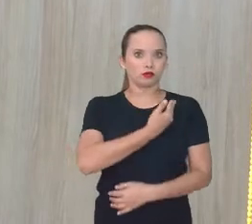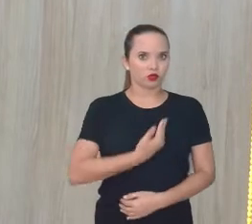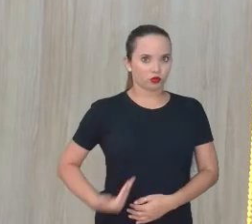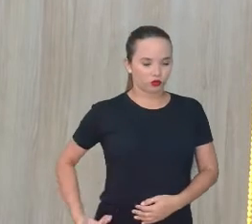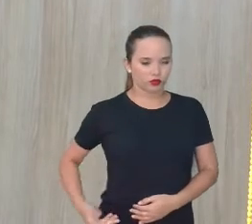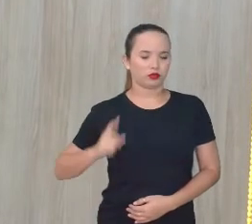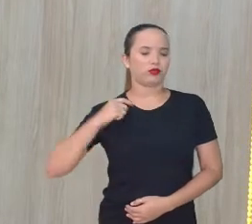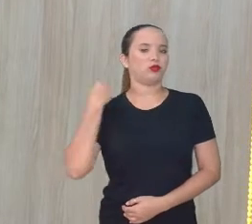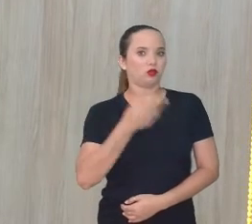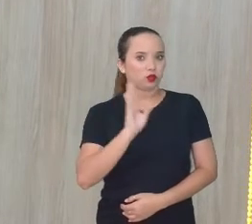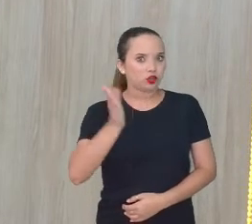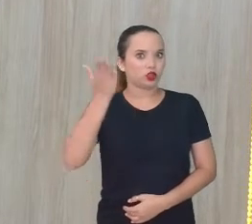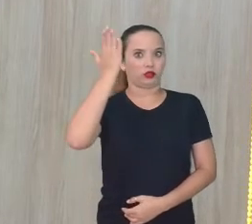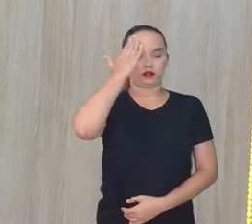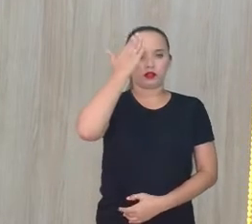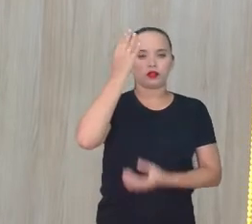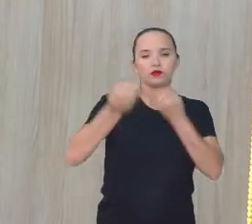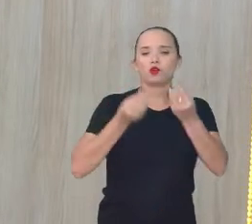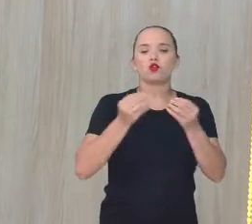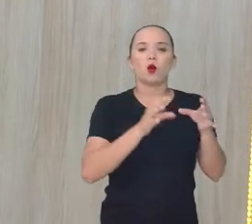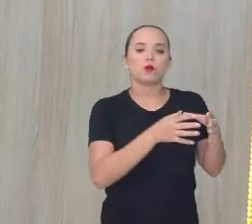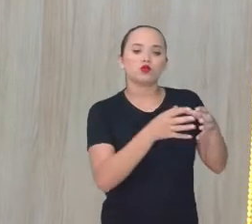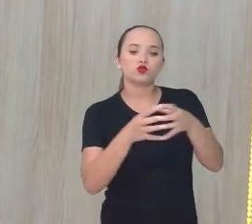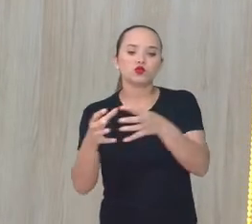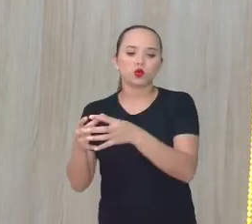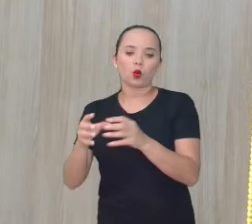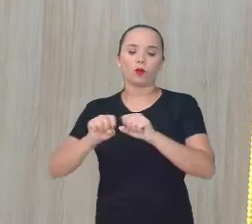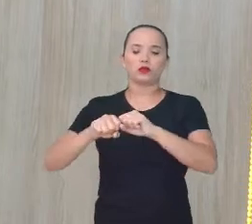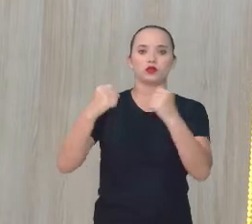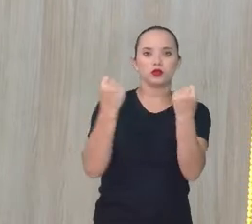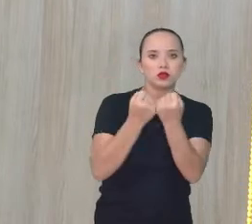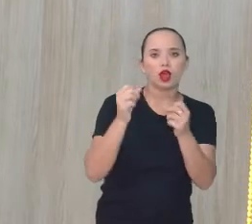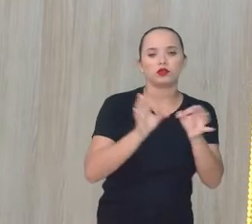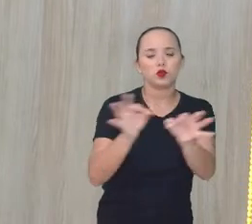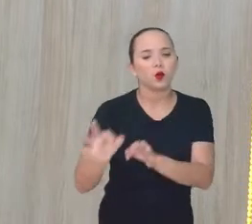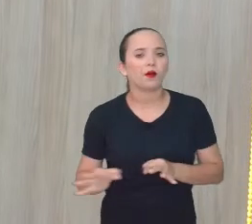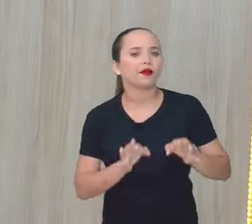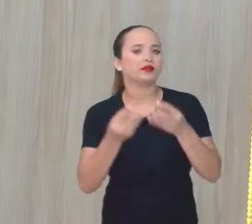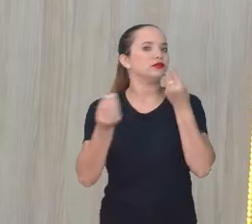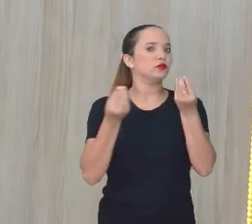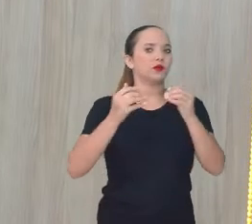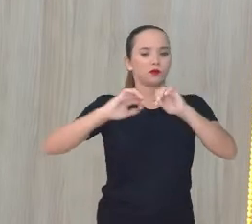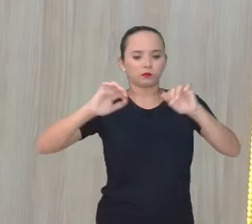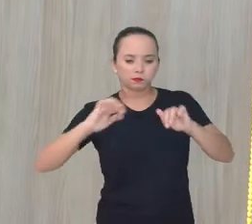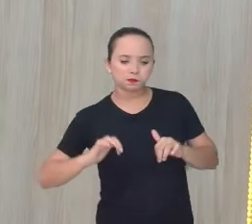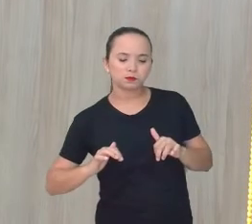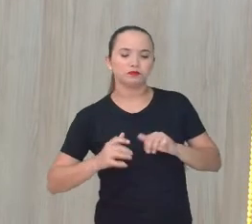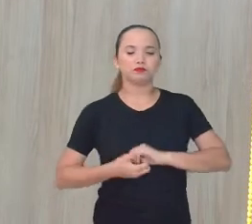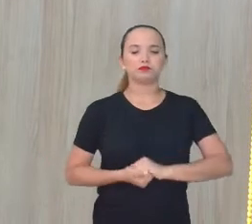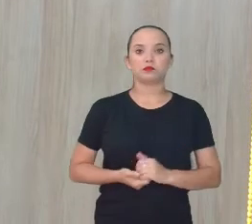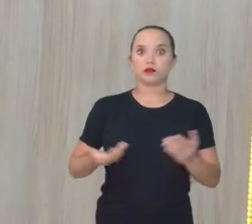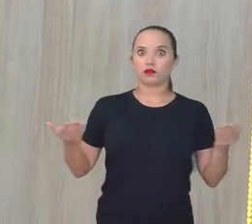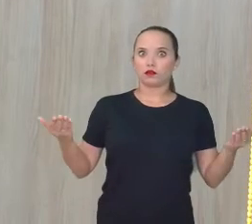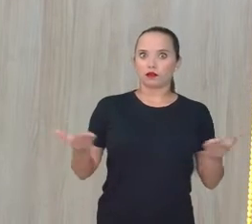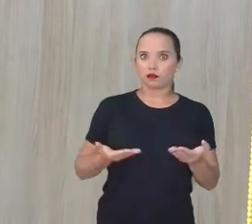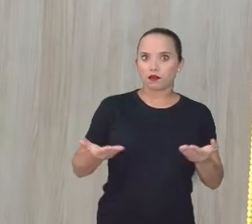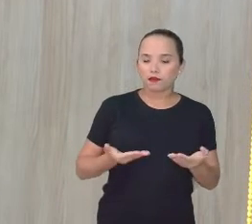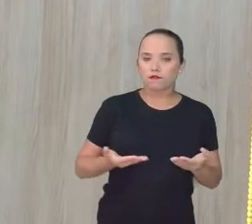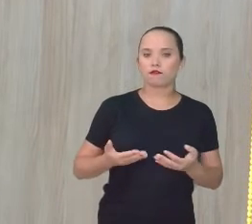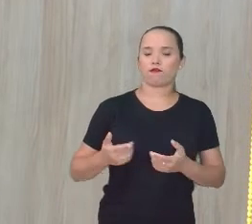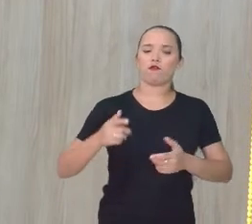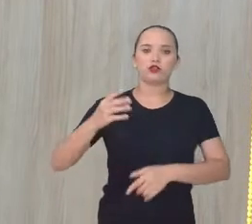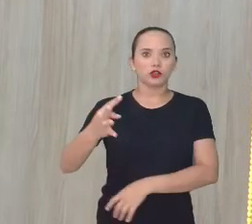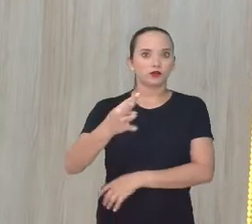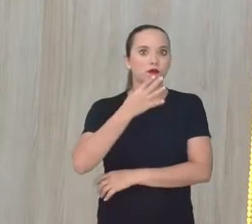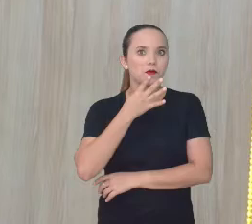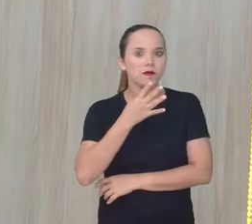grupos sociais se organizam, o que são grupos sociais, como eles se organizam, e agora nós vamos trabalhar